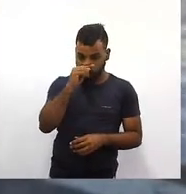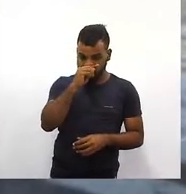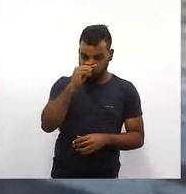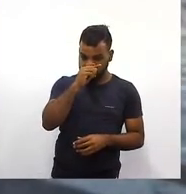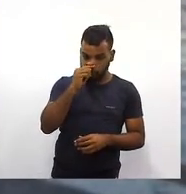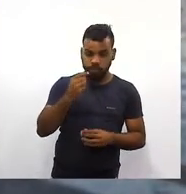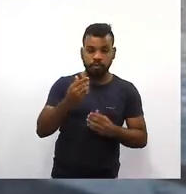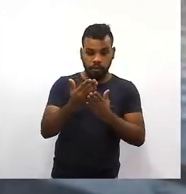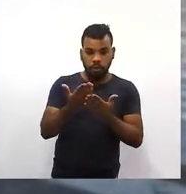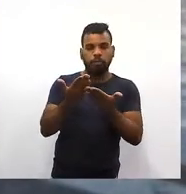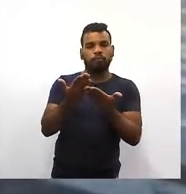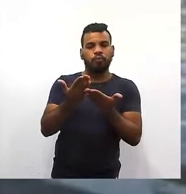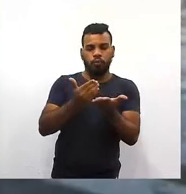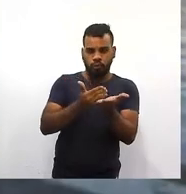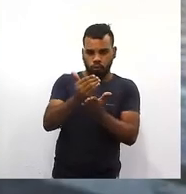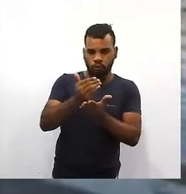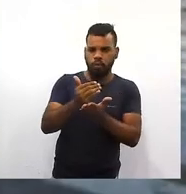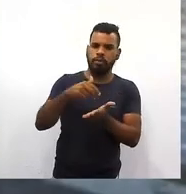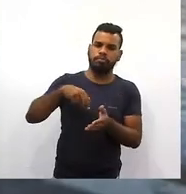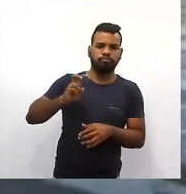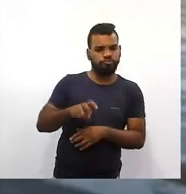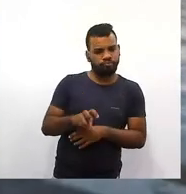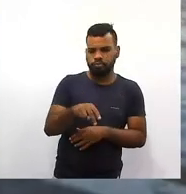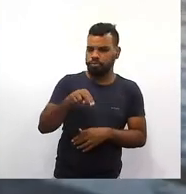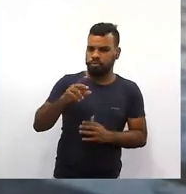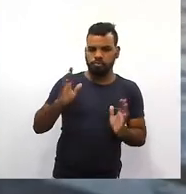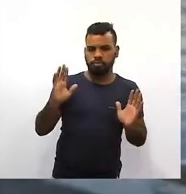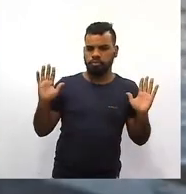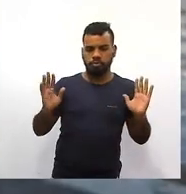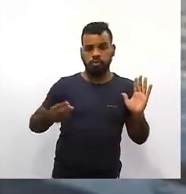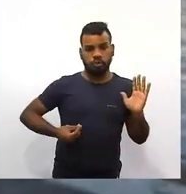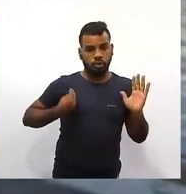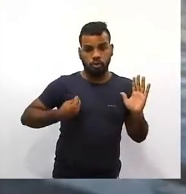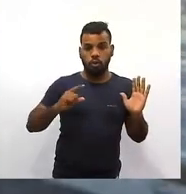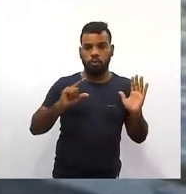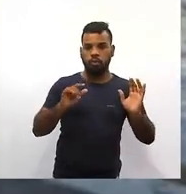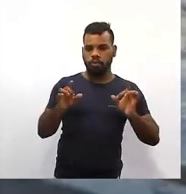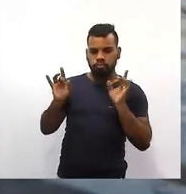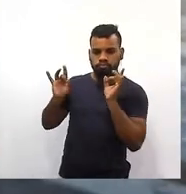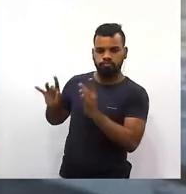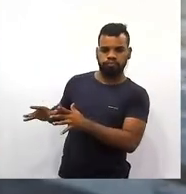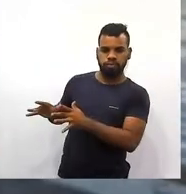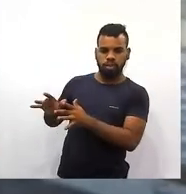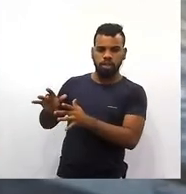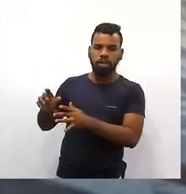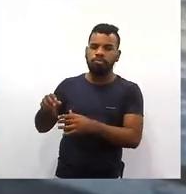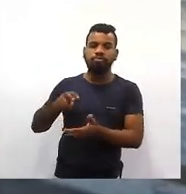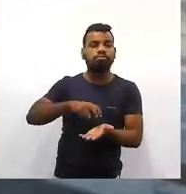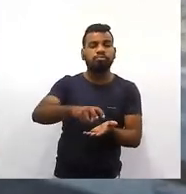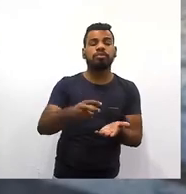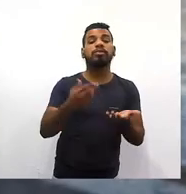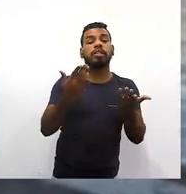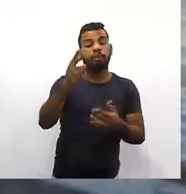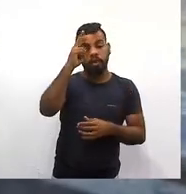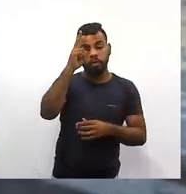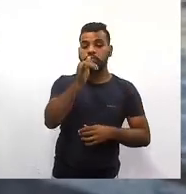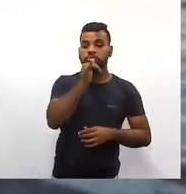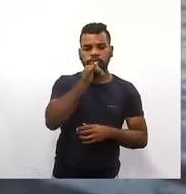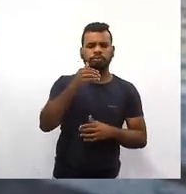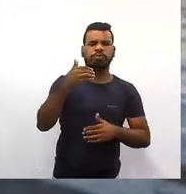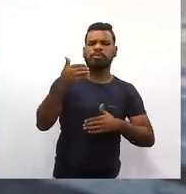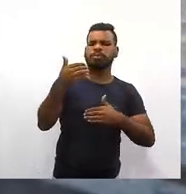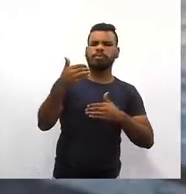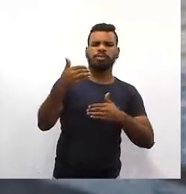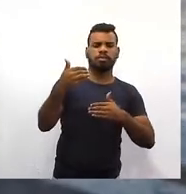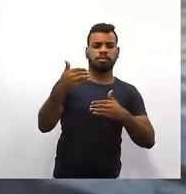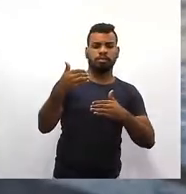ele começa a caminhar. Né? Ele começa a sua fuga, o seu êxodo, a sua retirada. Lembrando que tantos e tantos e